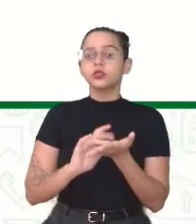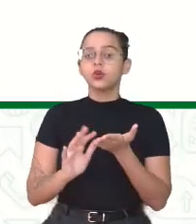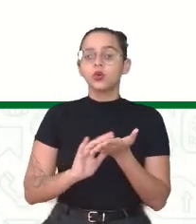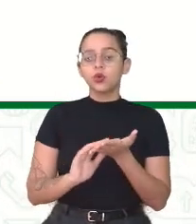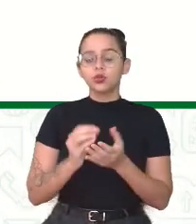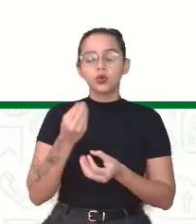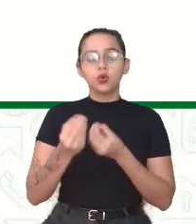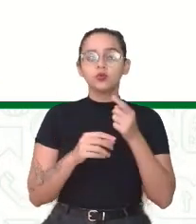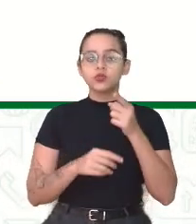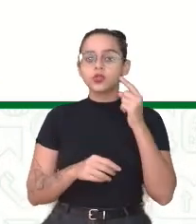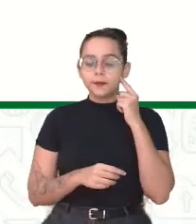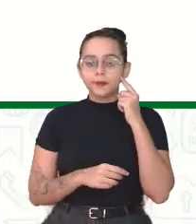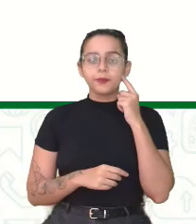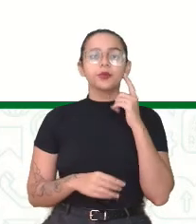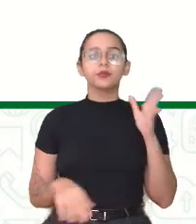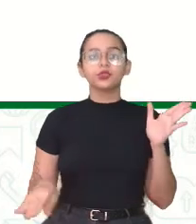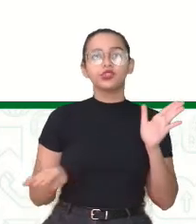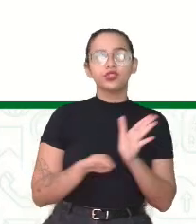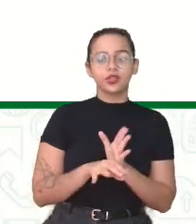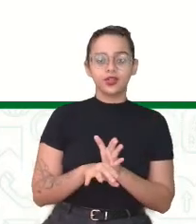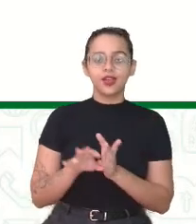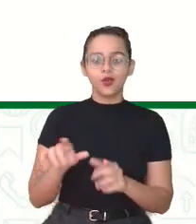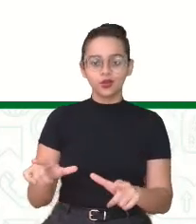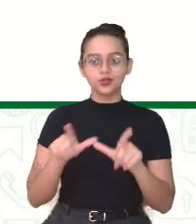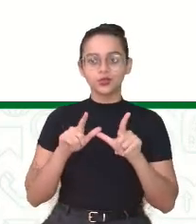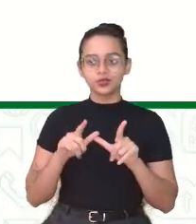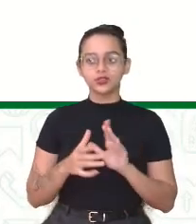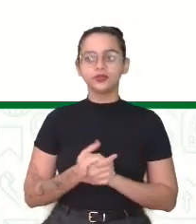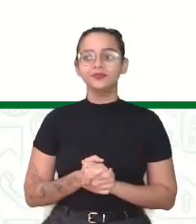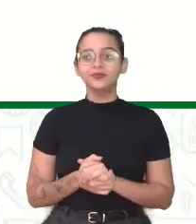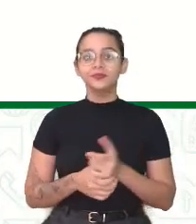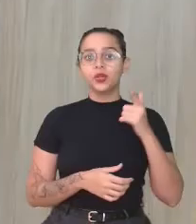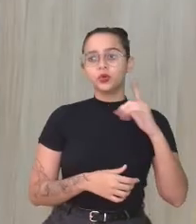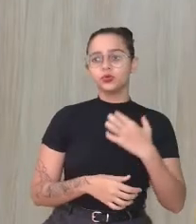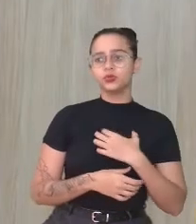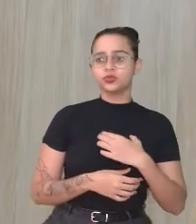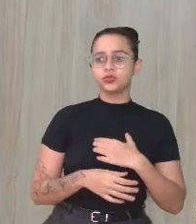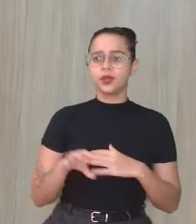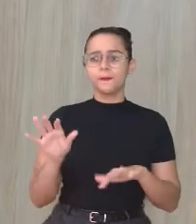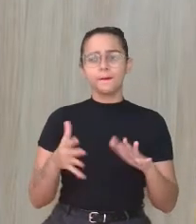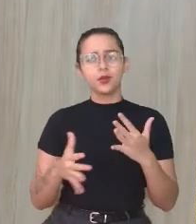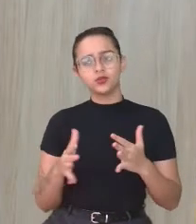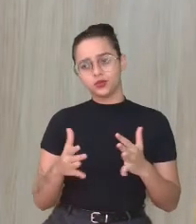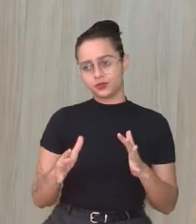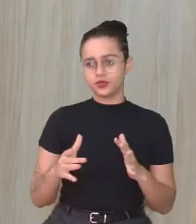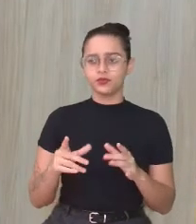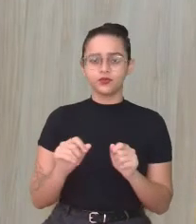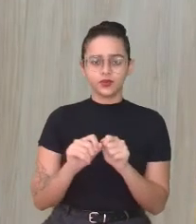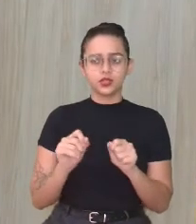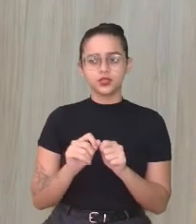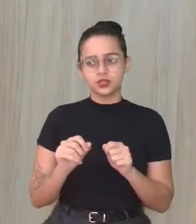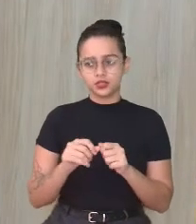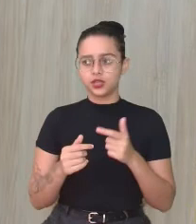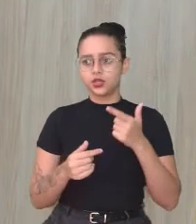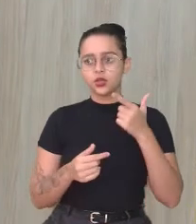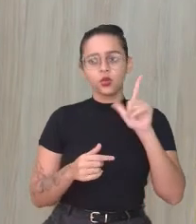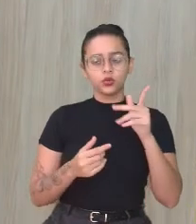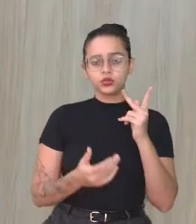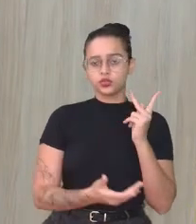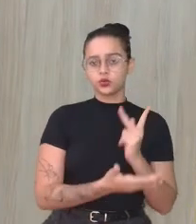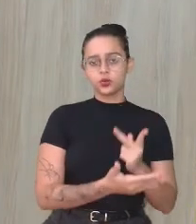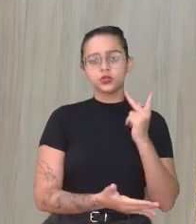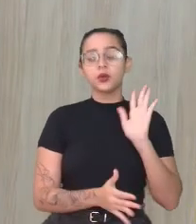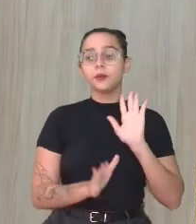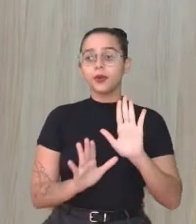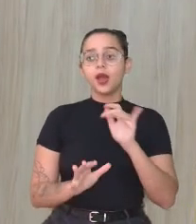que você pensa para chegar àquele resultado. E essa outra forma aí é mais ou menos o que a gente vai fazer em outras situações,